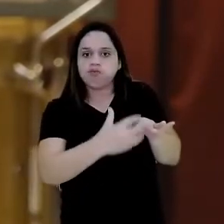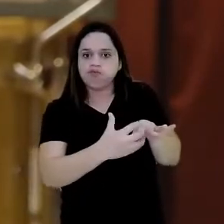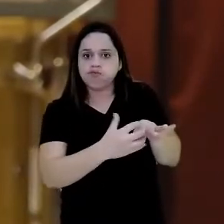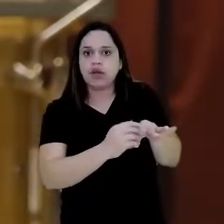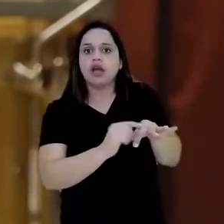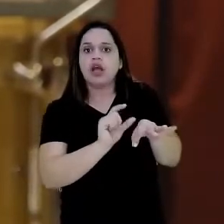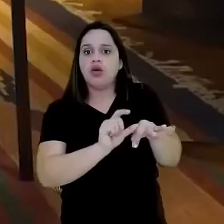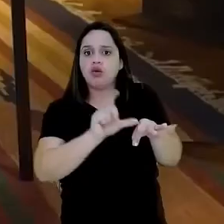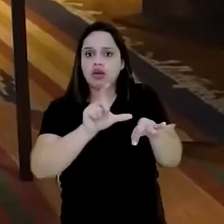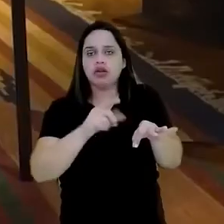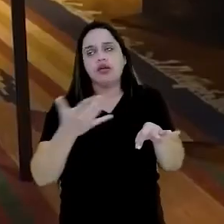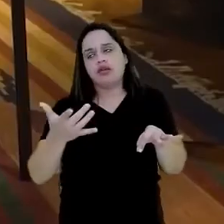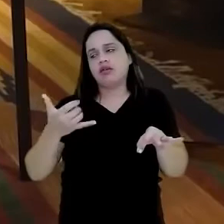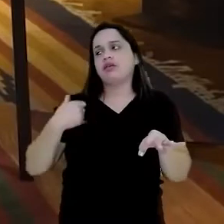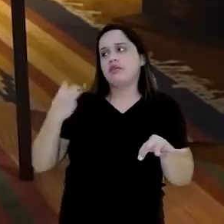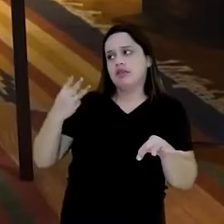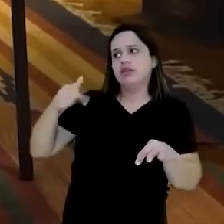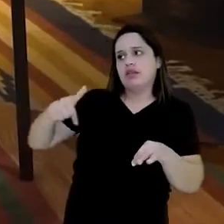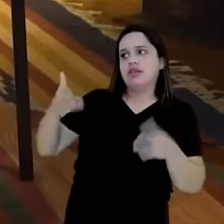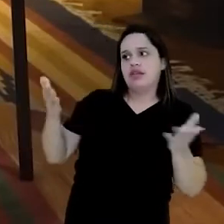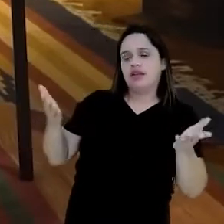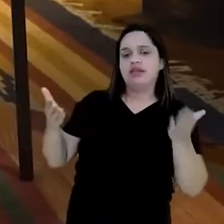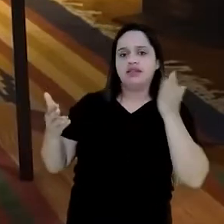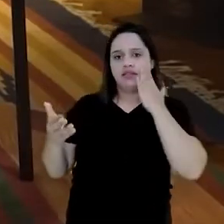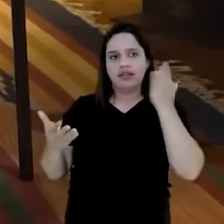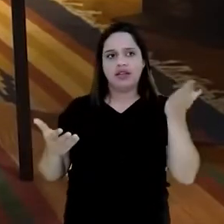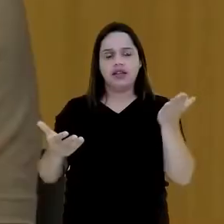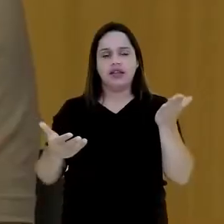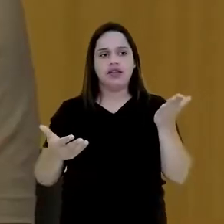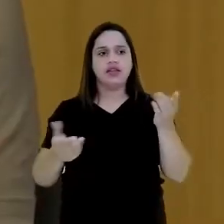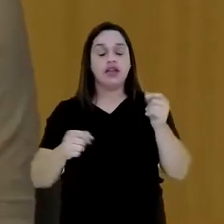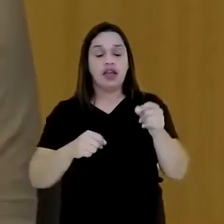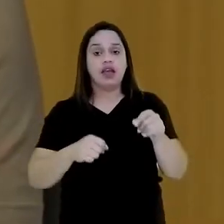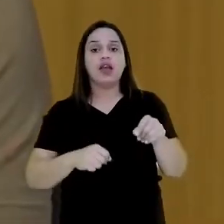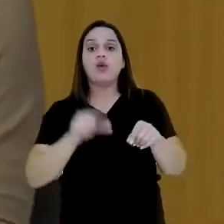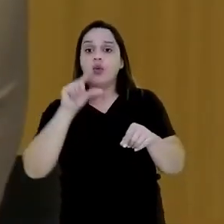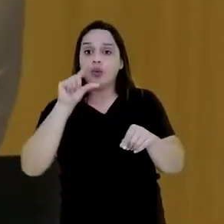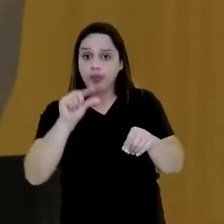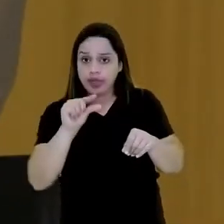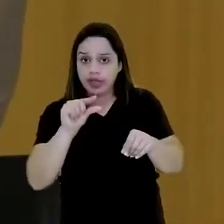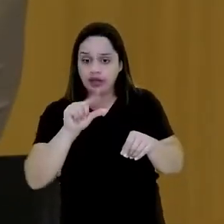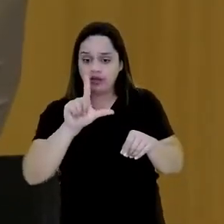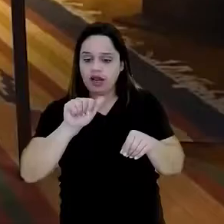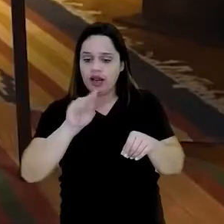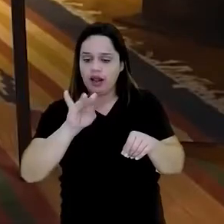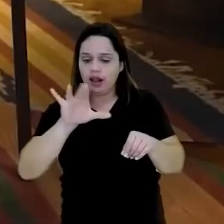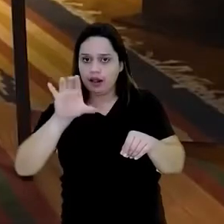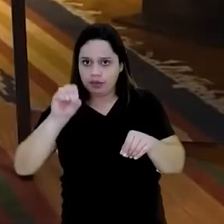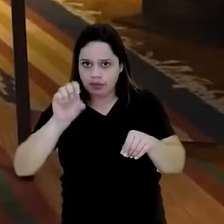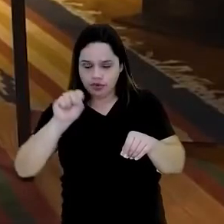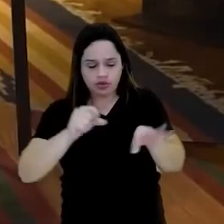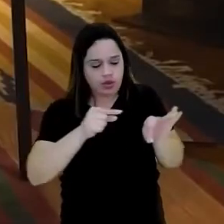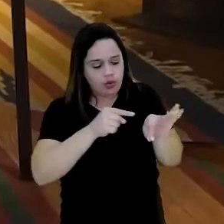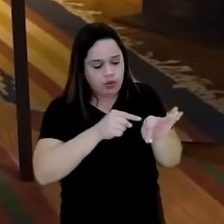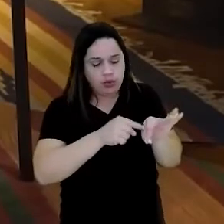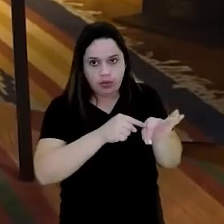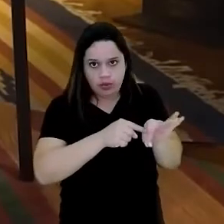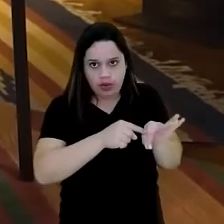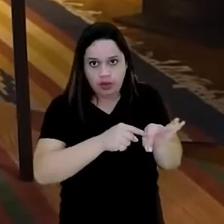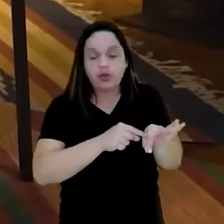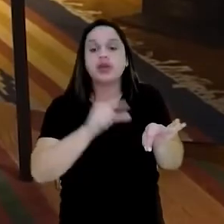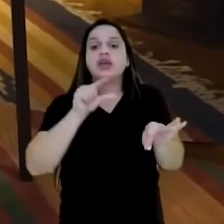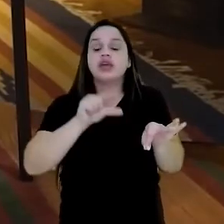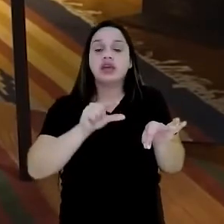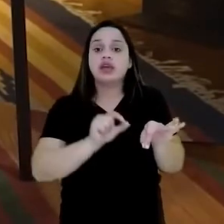tão grande Label de fora eu tô 37 anos eu não falei como é que é o pequeno é o do meio né e eu